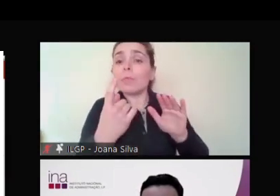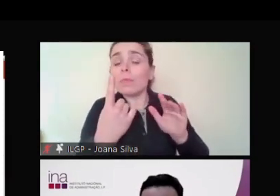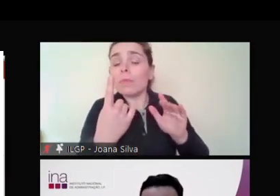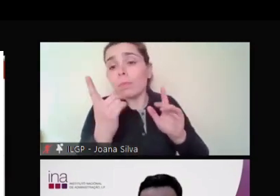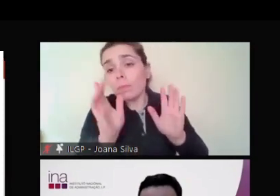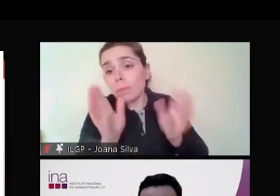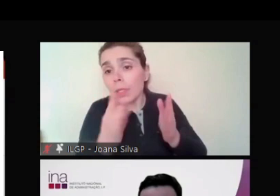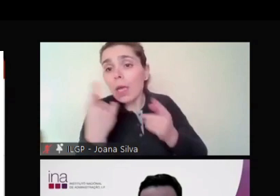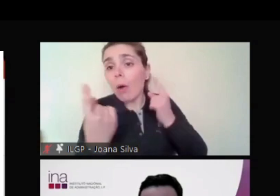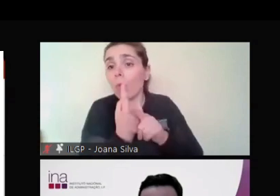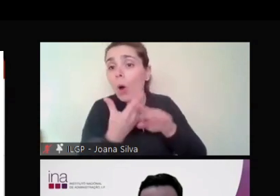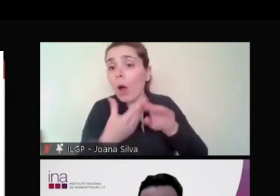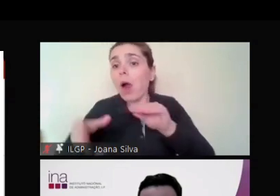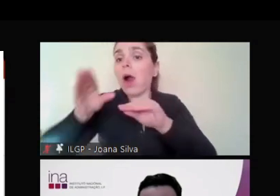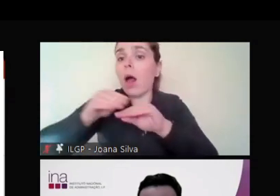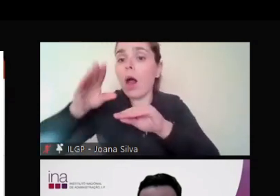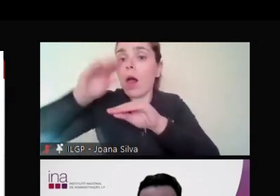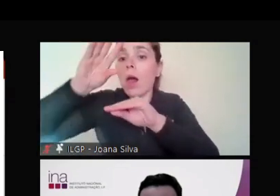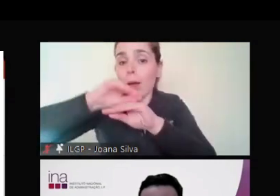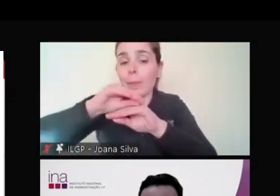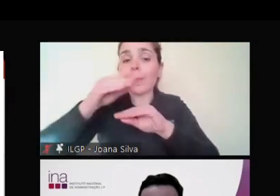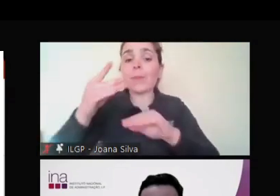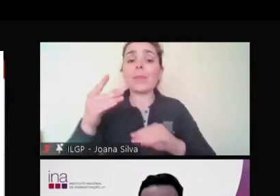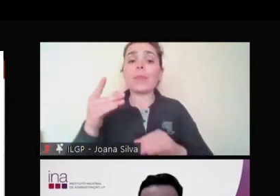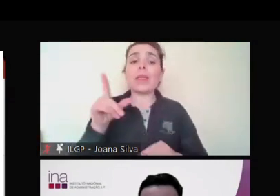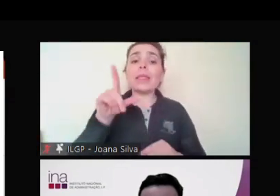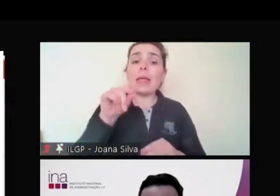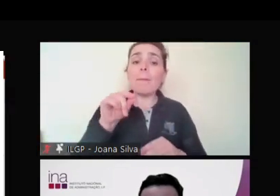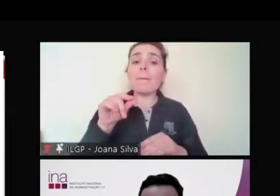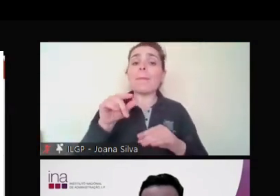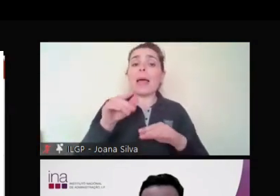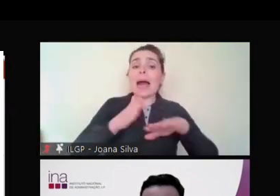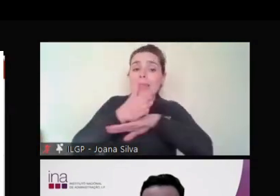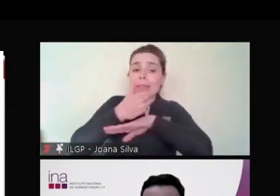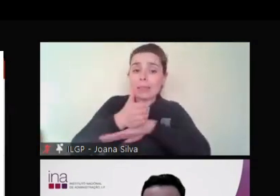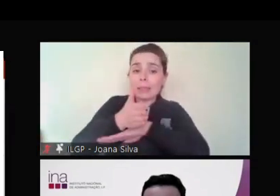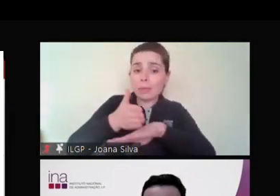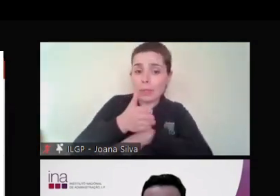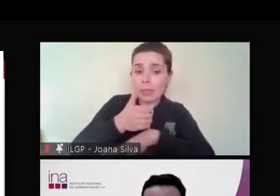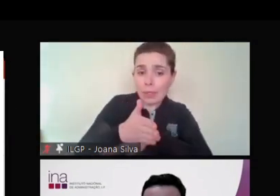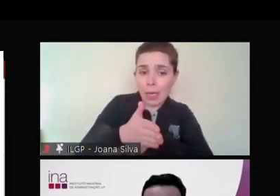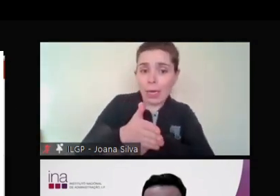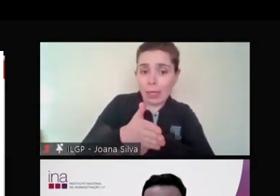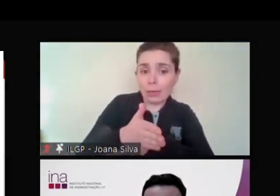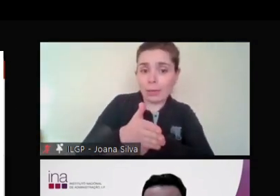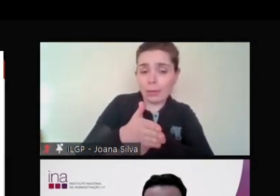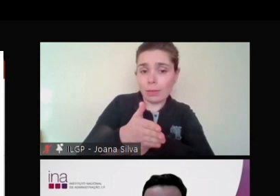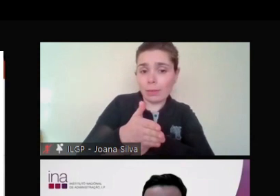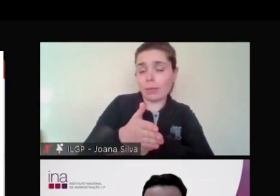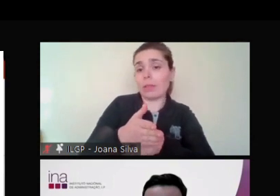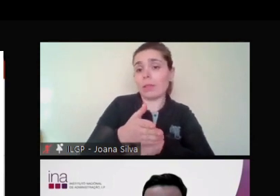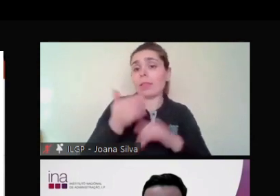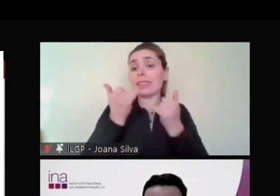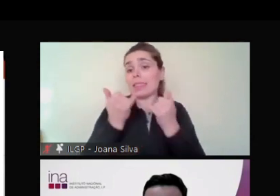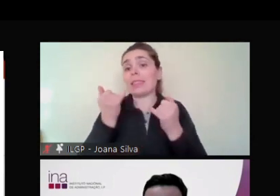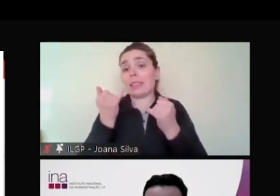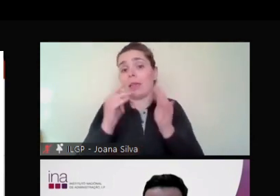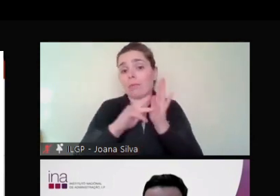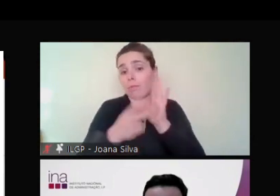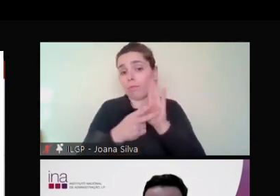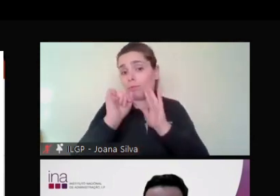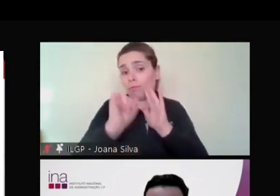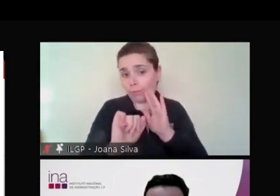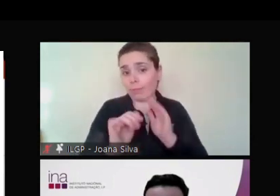reinvenção do zero. Depois o tema da acessibilidade e usabilidade digital, absolutamente críticos, e sentimos que há aqui também um trabalho a